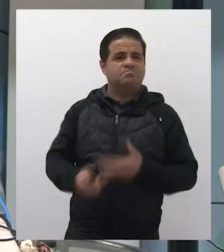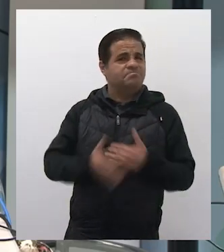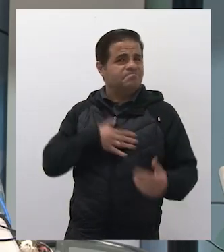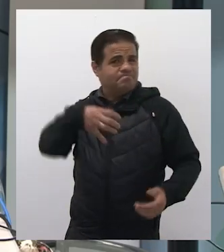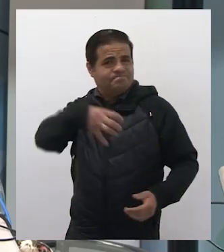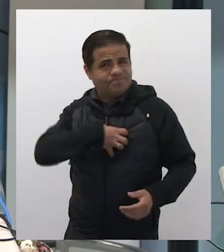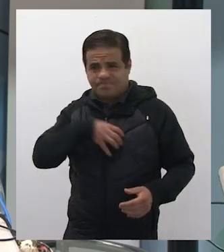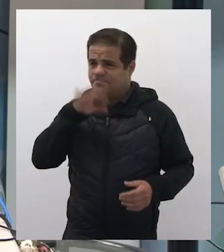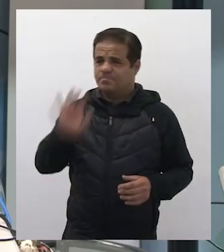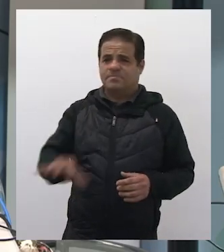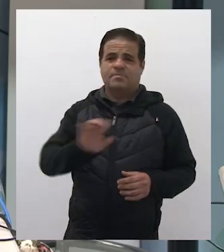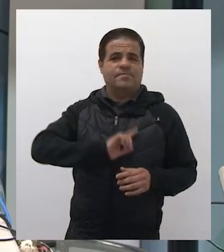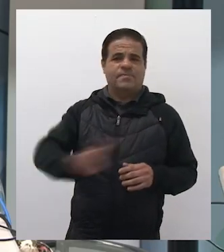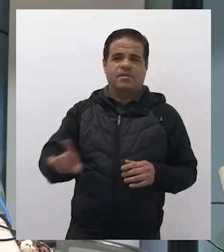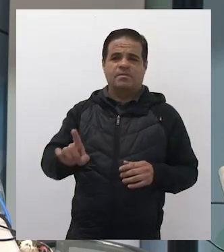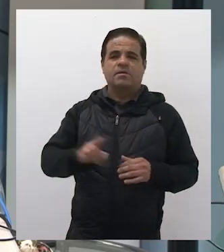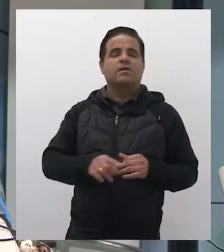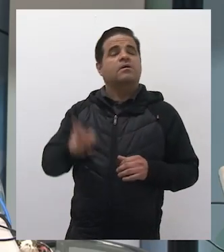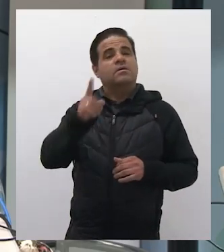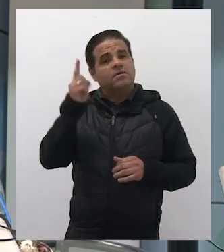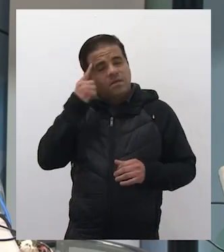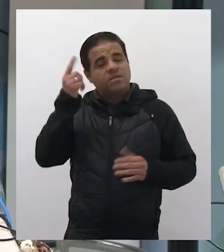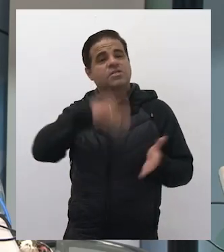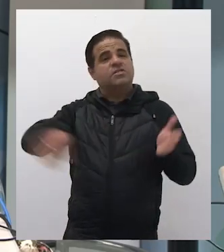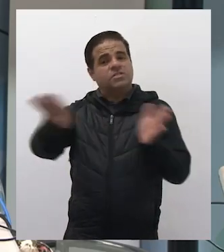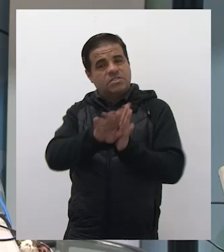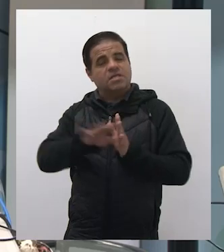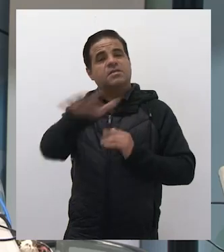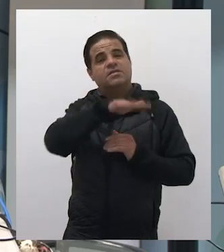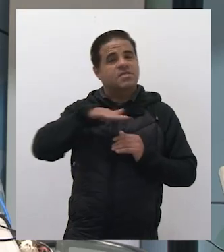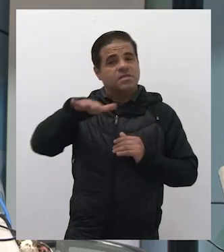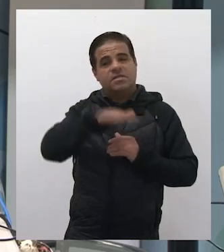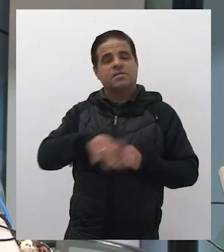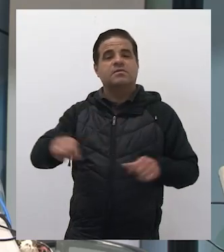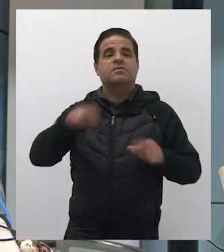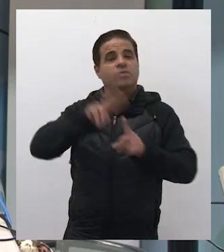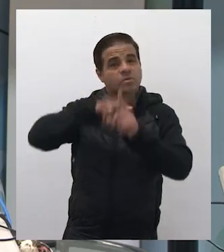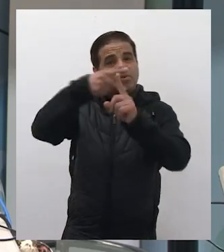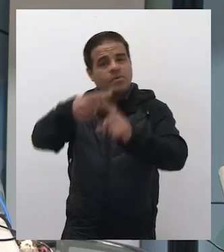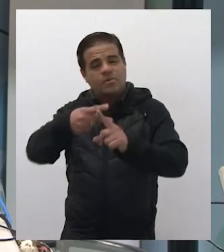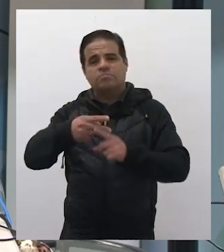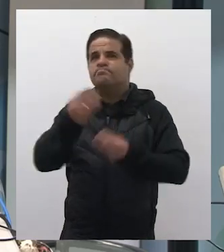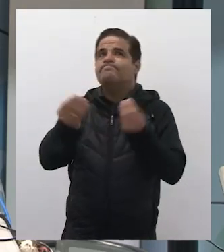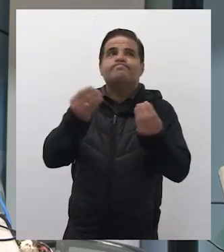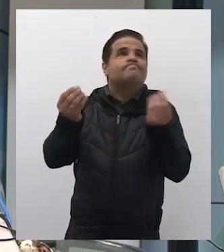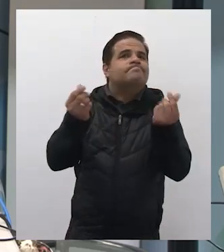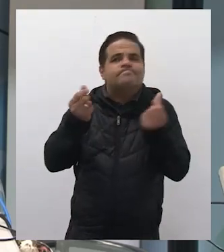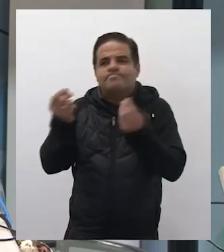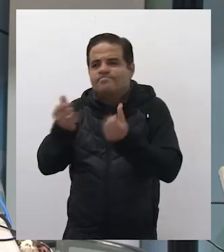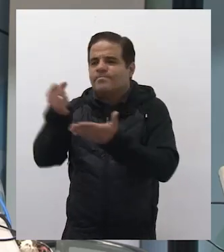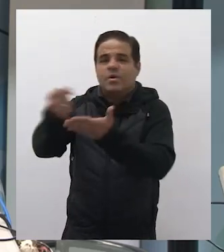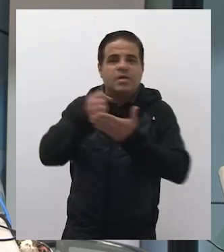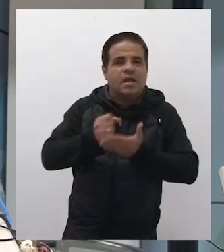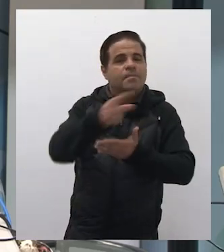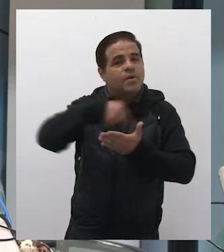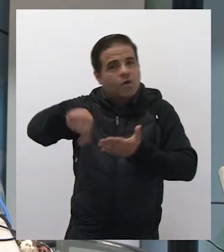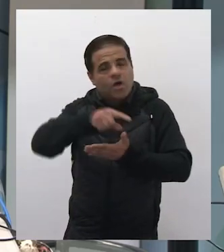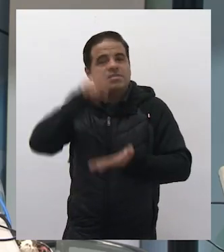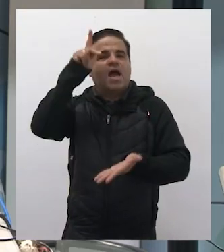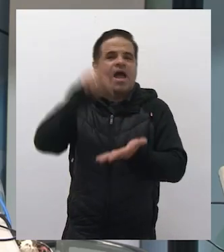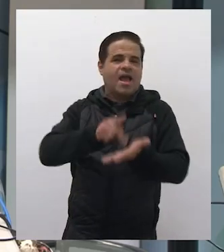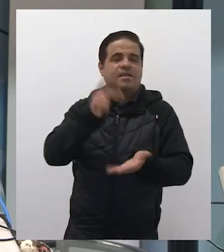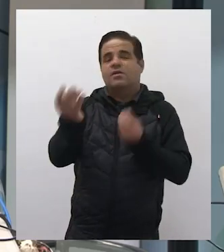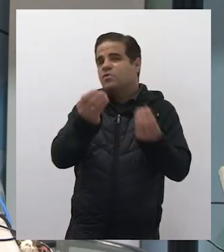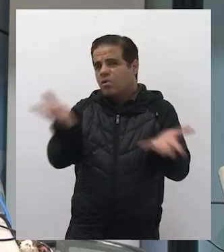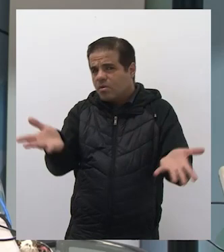E a gente chega, então, na parte dos desdobramentos. Como é que a gente traz isso para a nossa realidade,